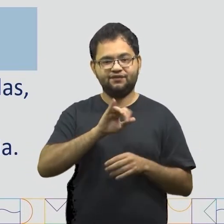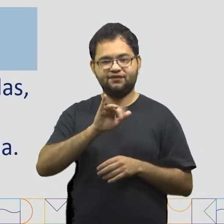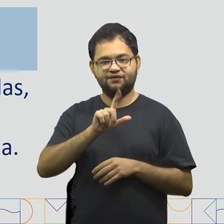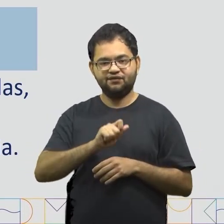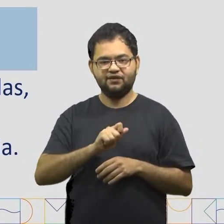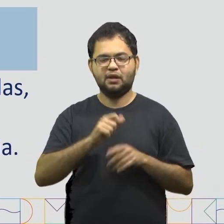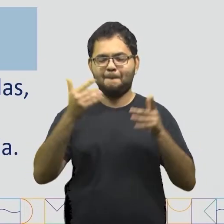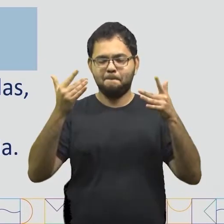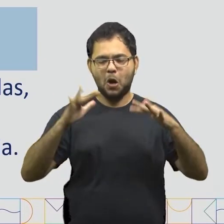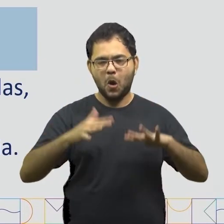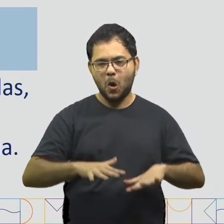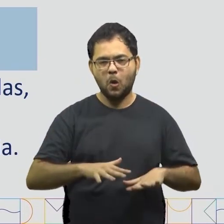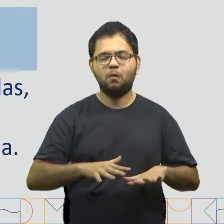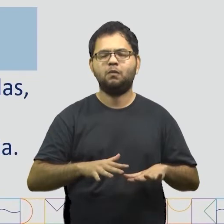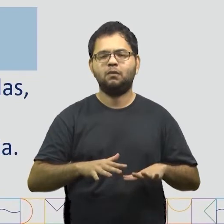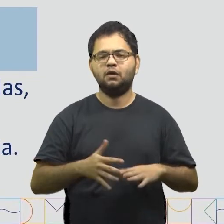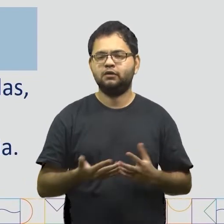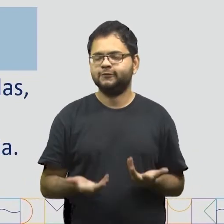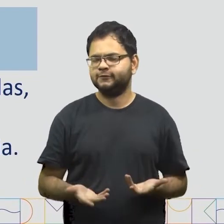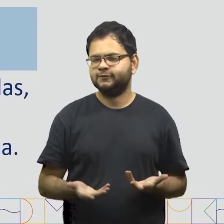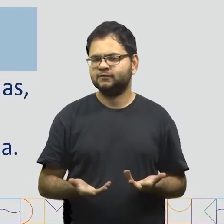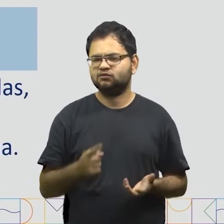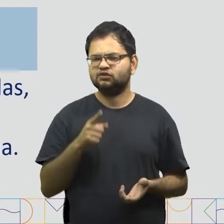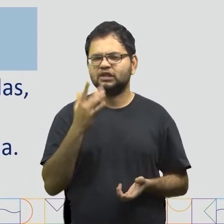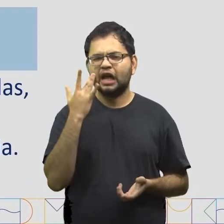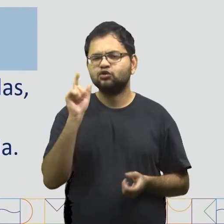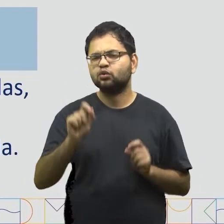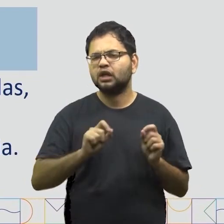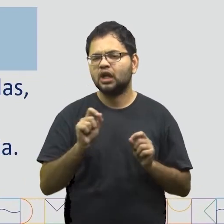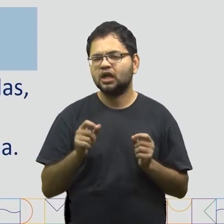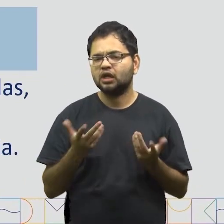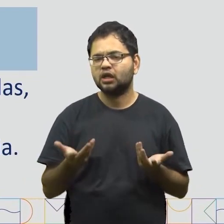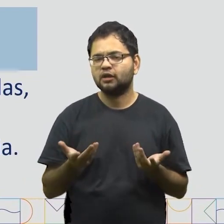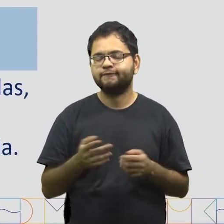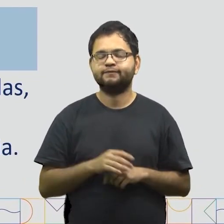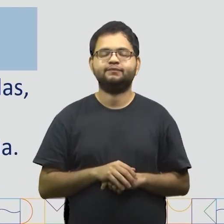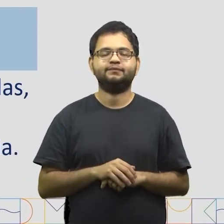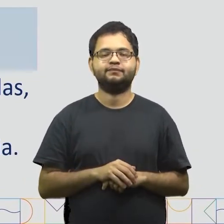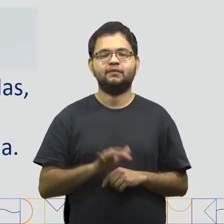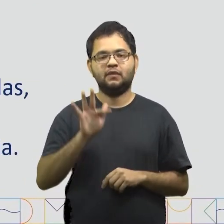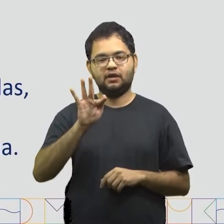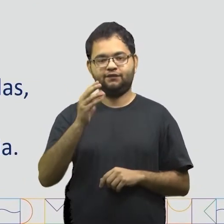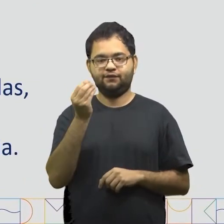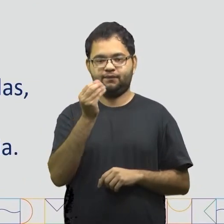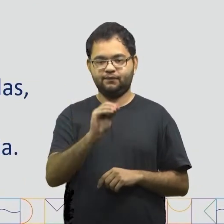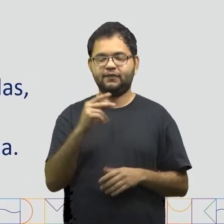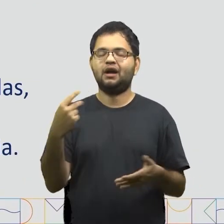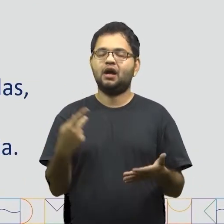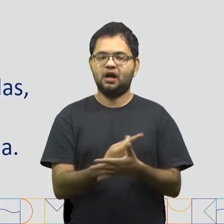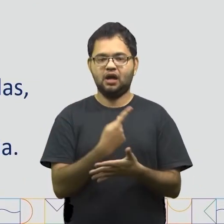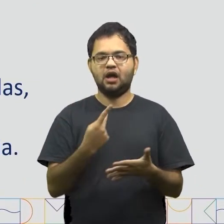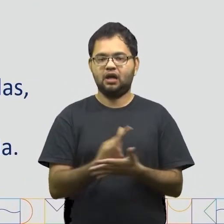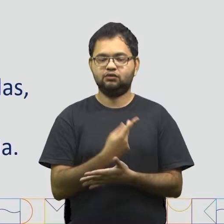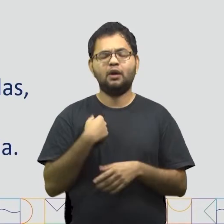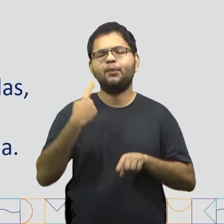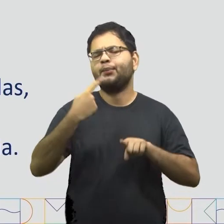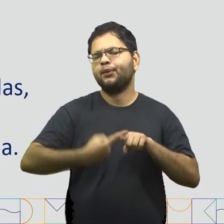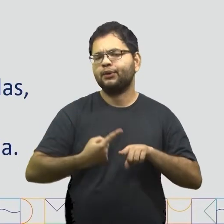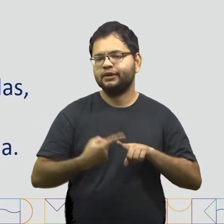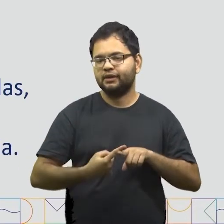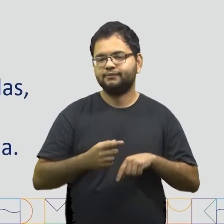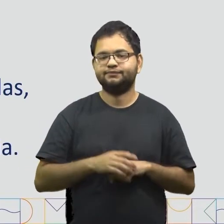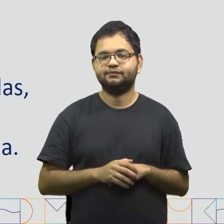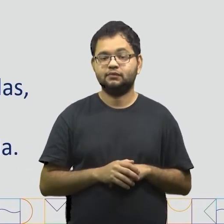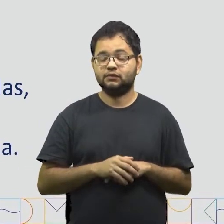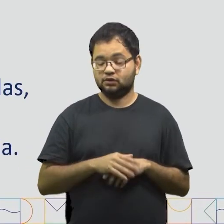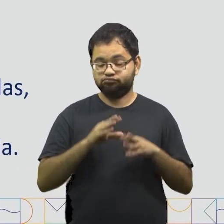povoados E aí que que você acha essa afirmação ela é F de falsa porque